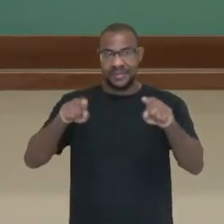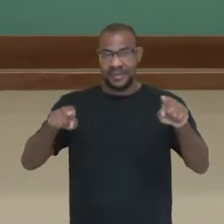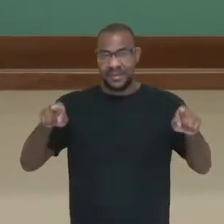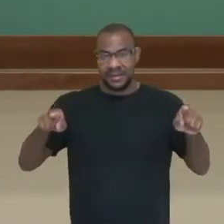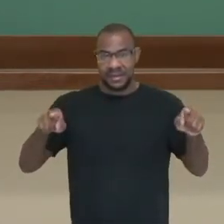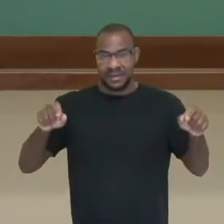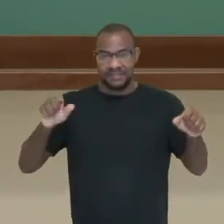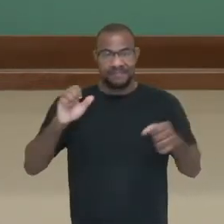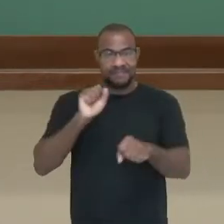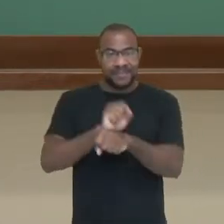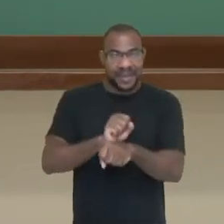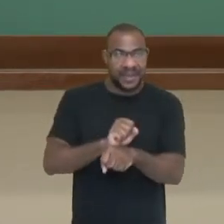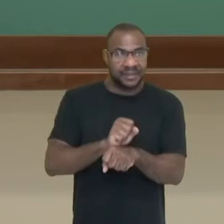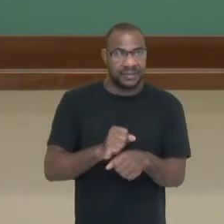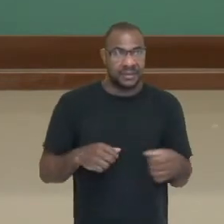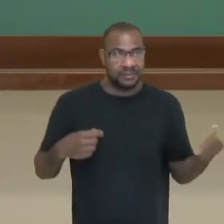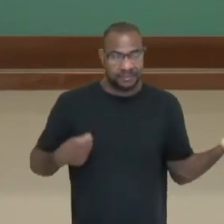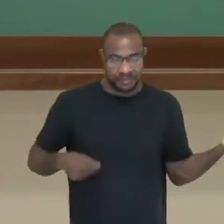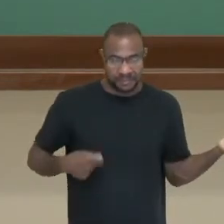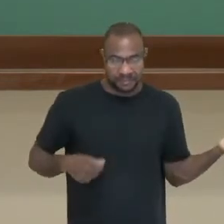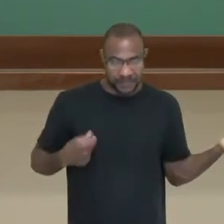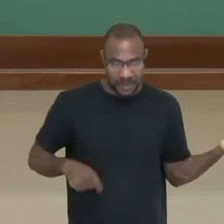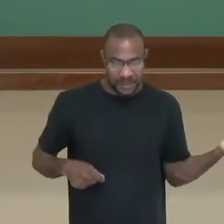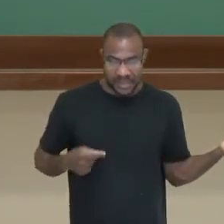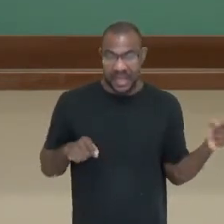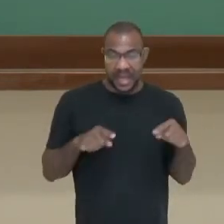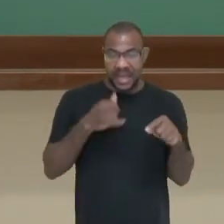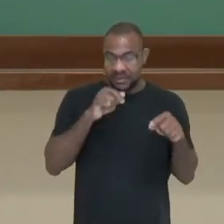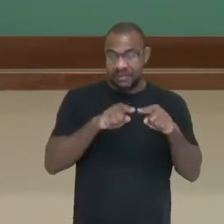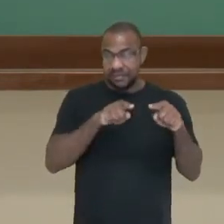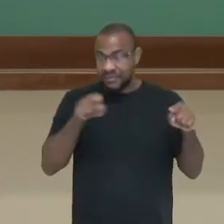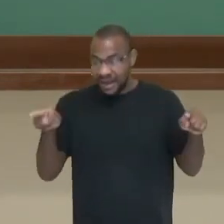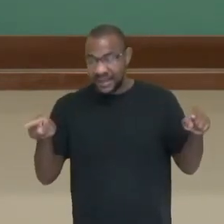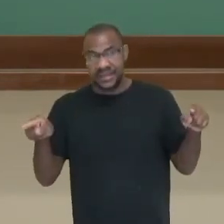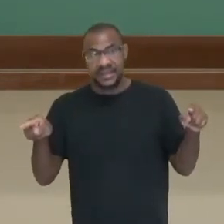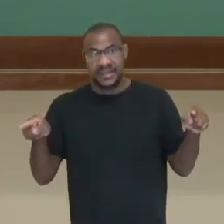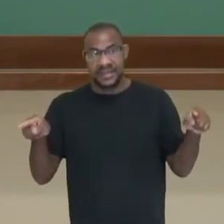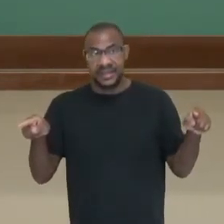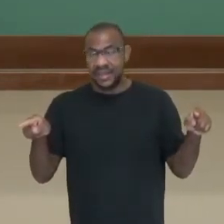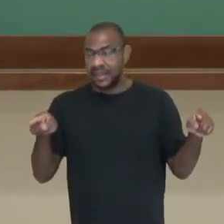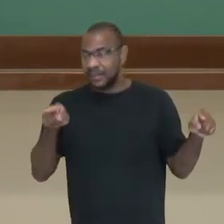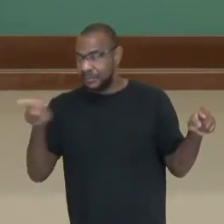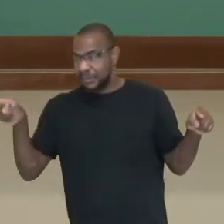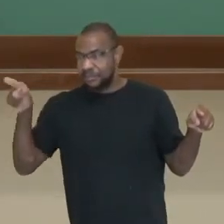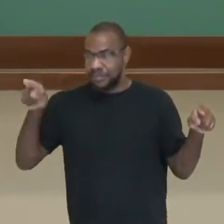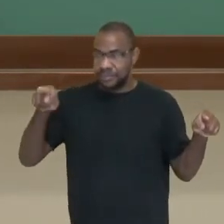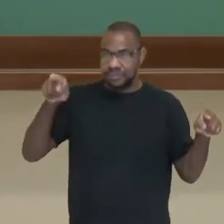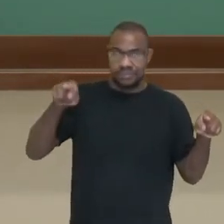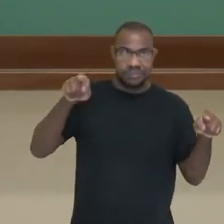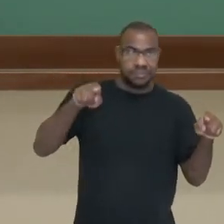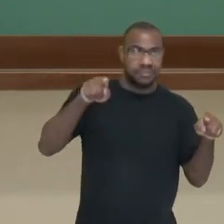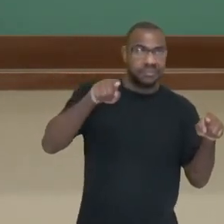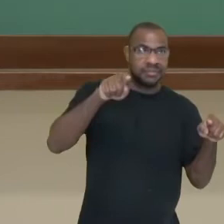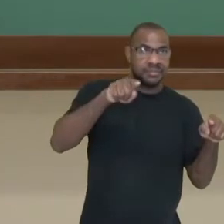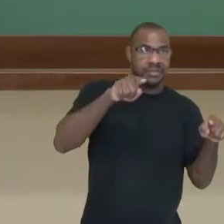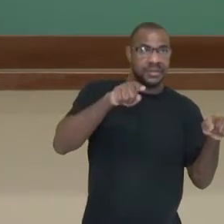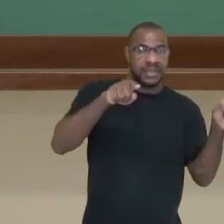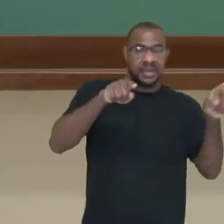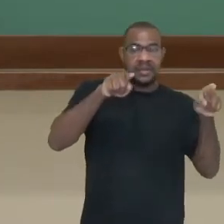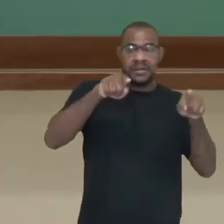essa corda. Você bate, essa energia ela vai, ela está indo, ela bate e reflete. Quando ela está voltando, tem